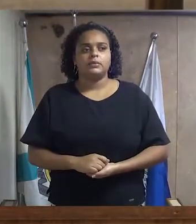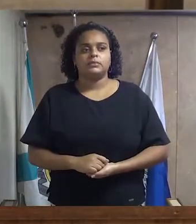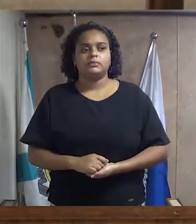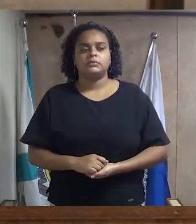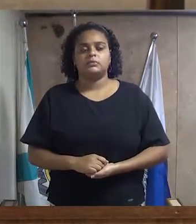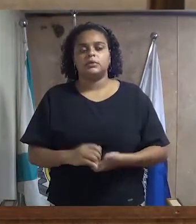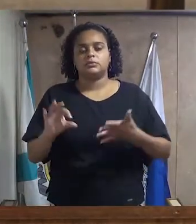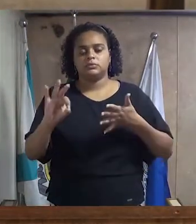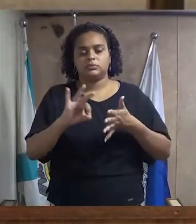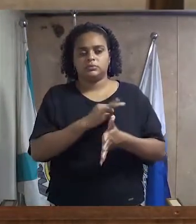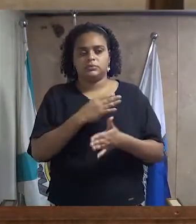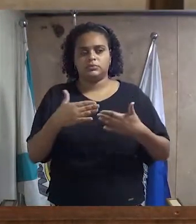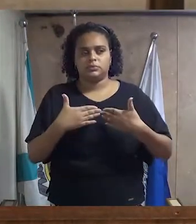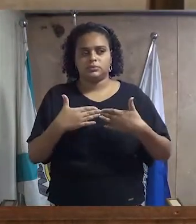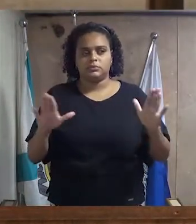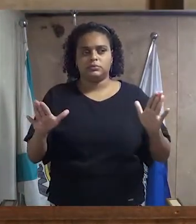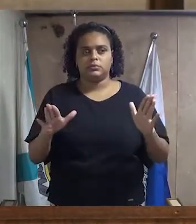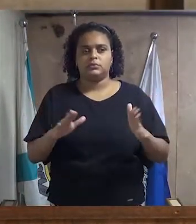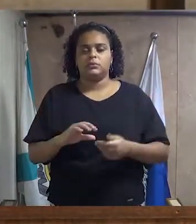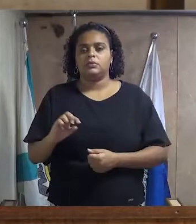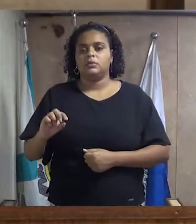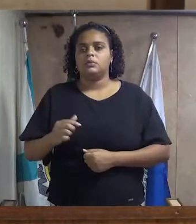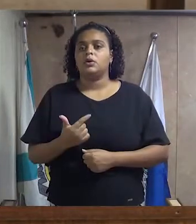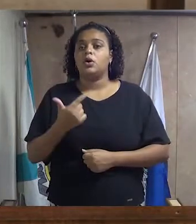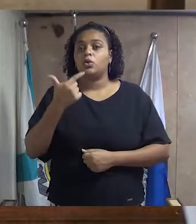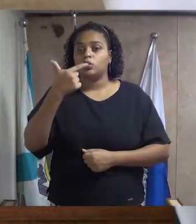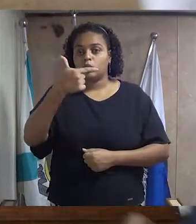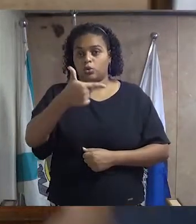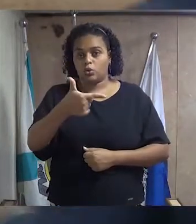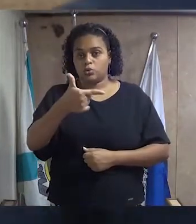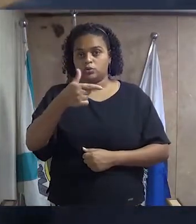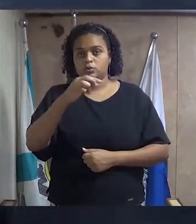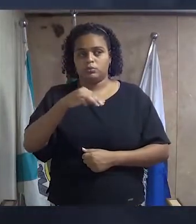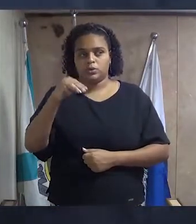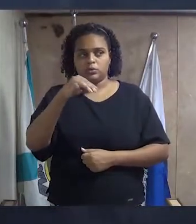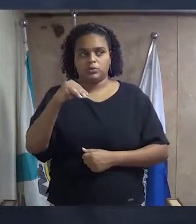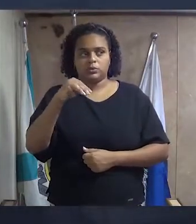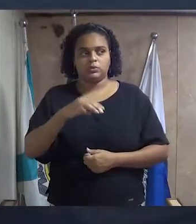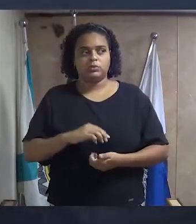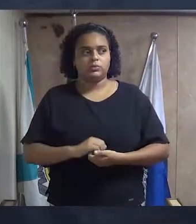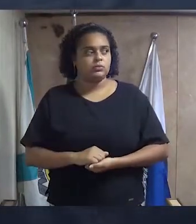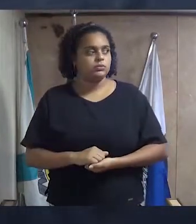As inscrições ficaram abertas 2 minutos.